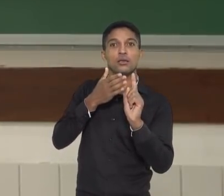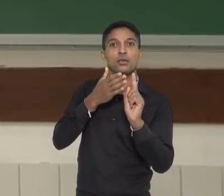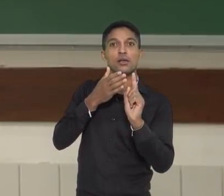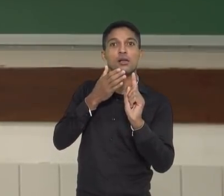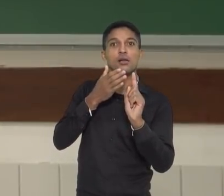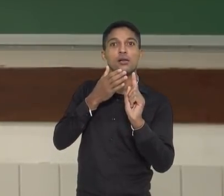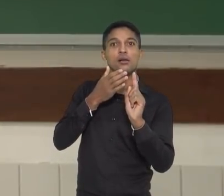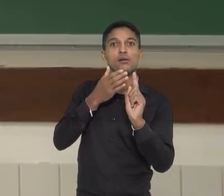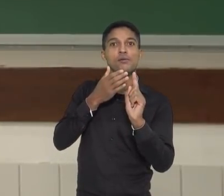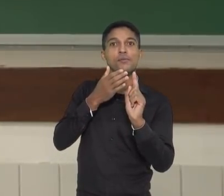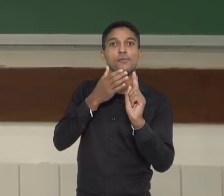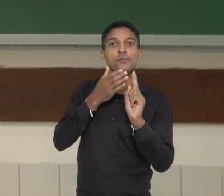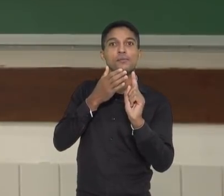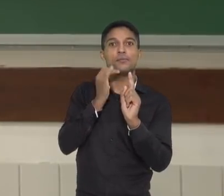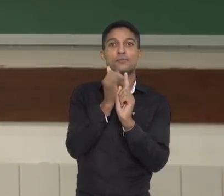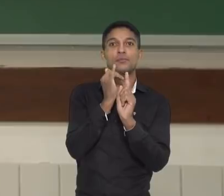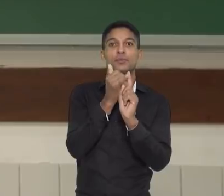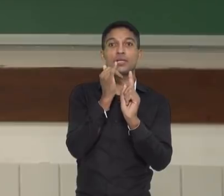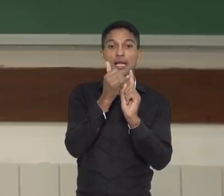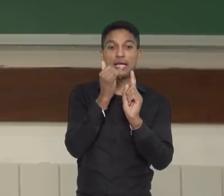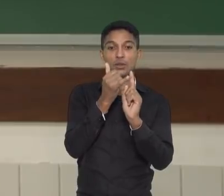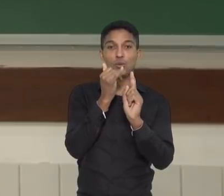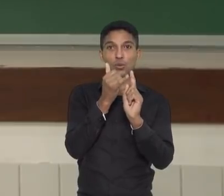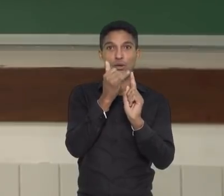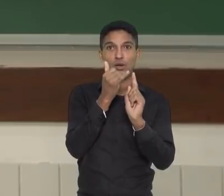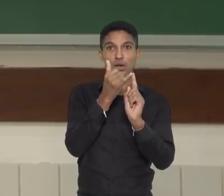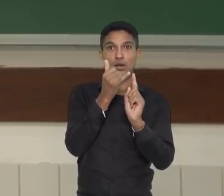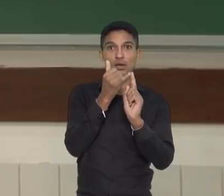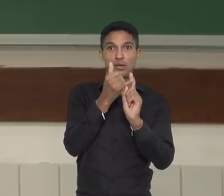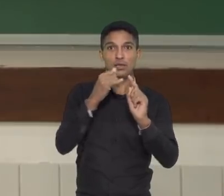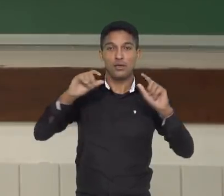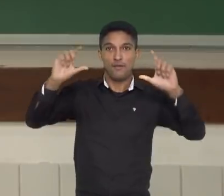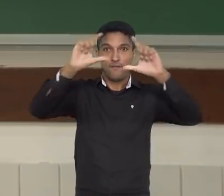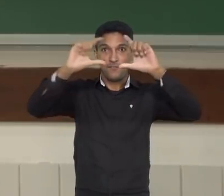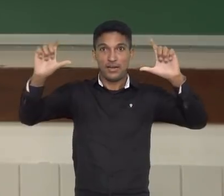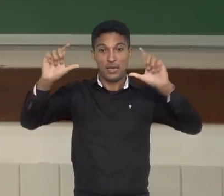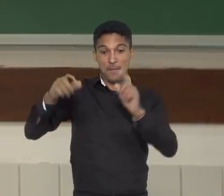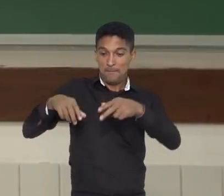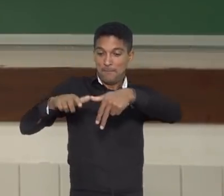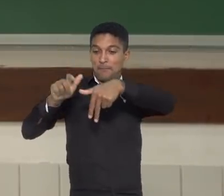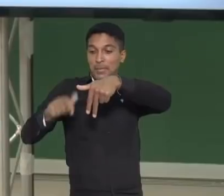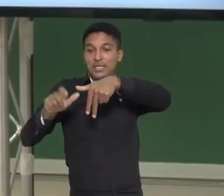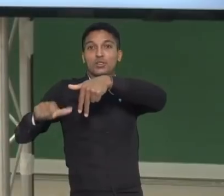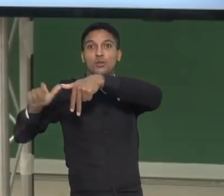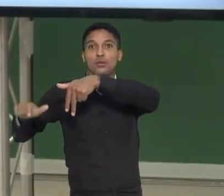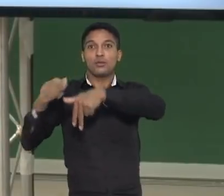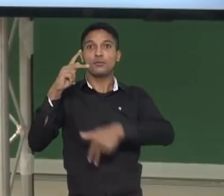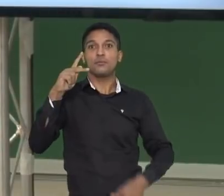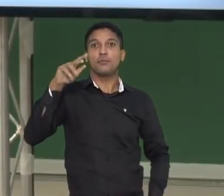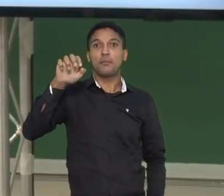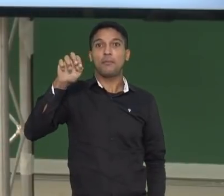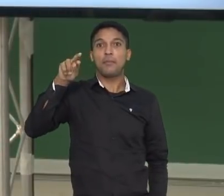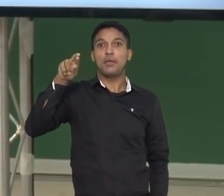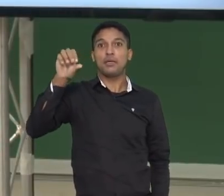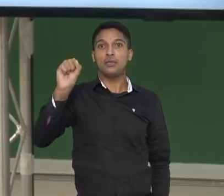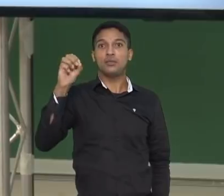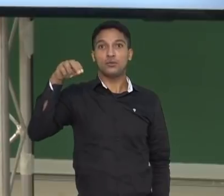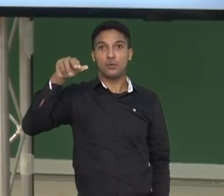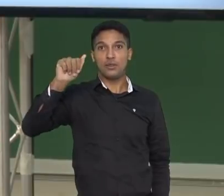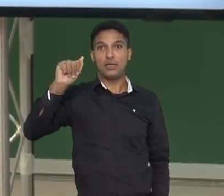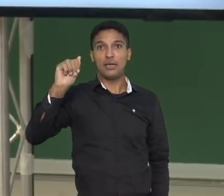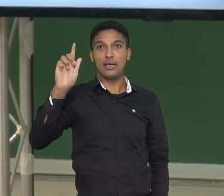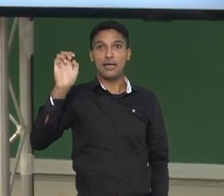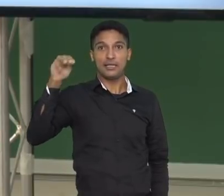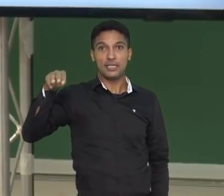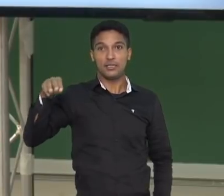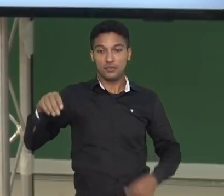literalmente a fala das personagens. Ou seja, o narrador coloca